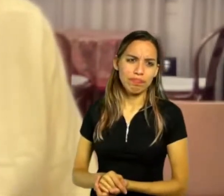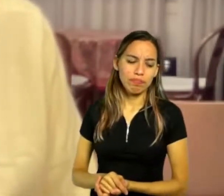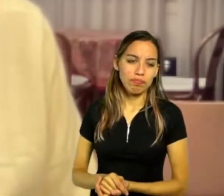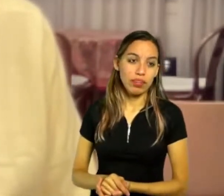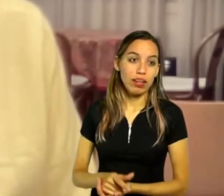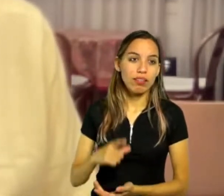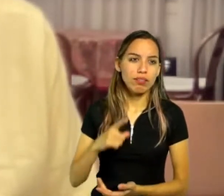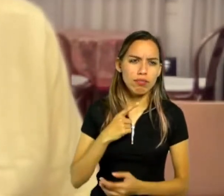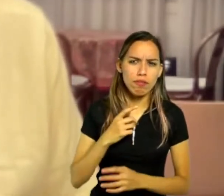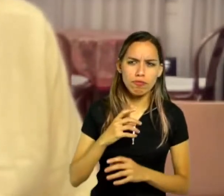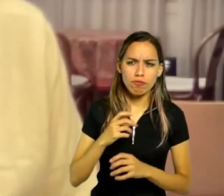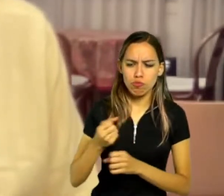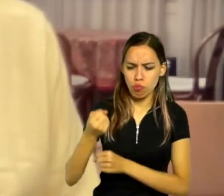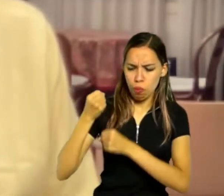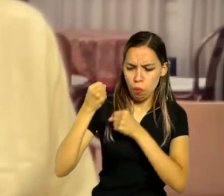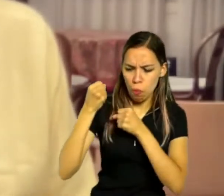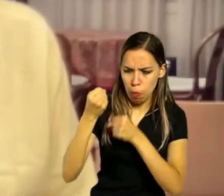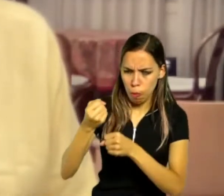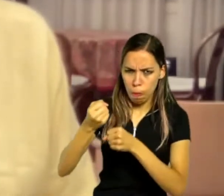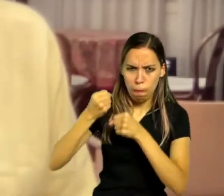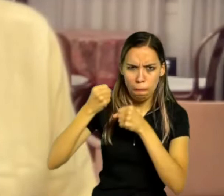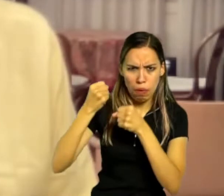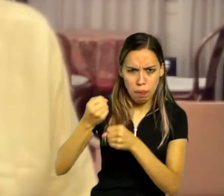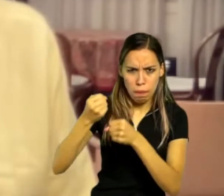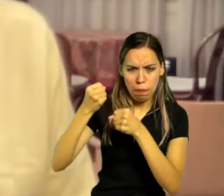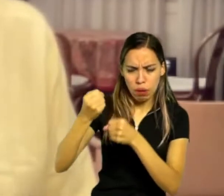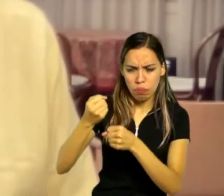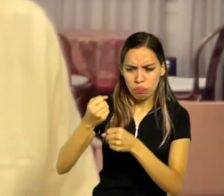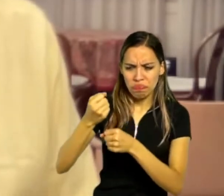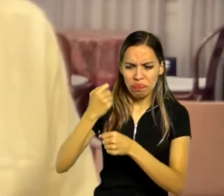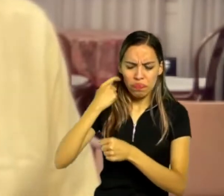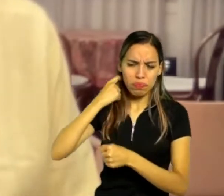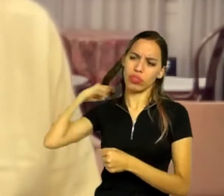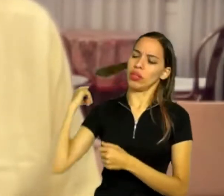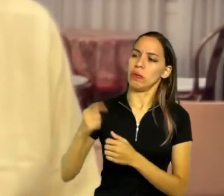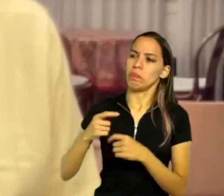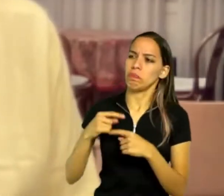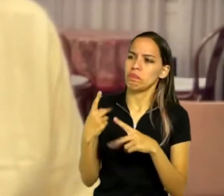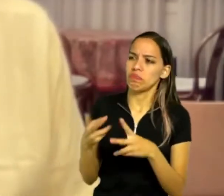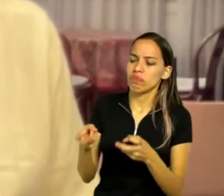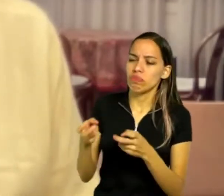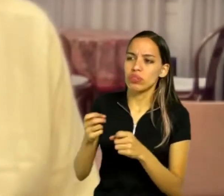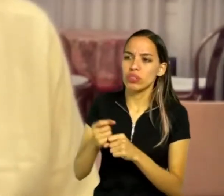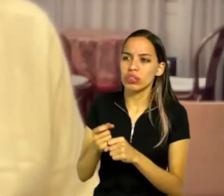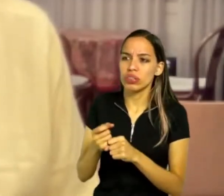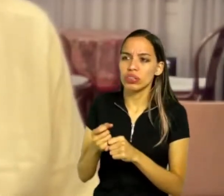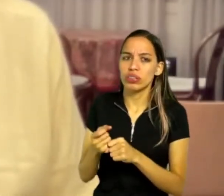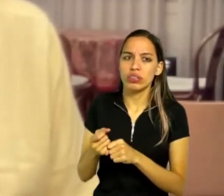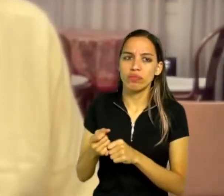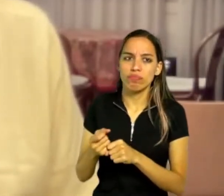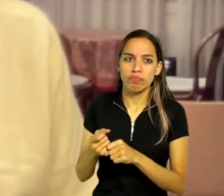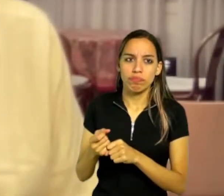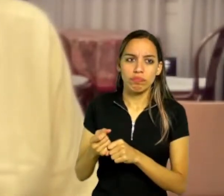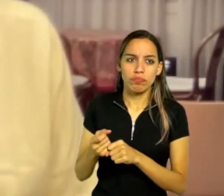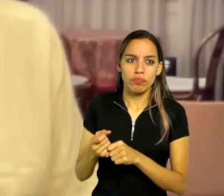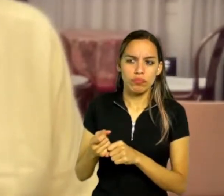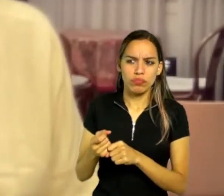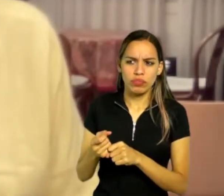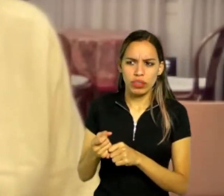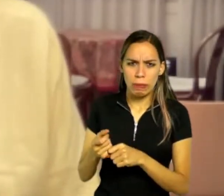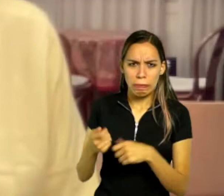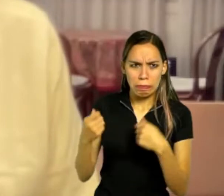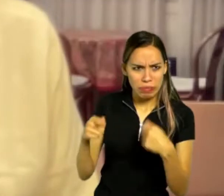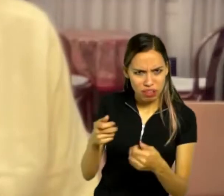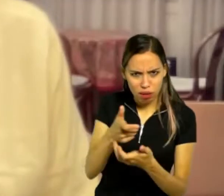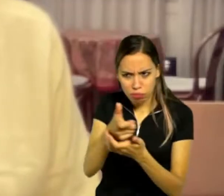o clímax da manifestação da estupidez humana, é que, primeiro, não havia necessidade de acontecer aquilo. Os